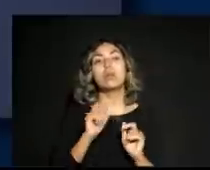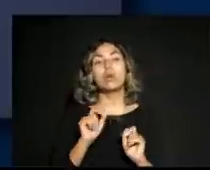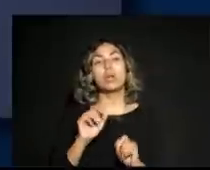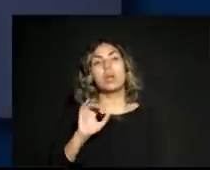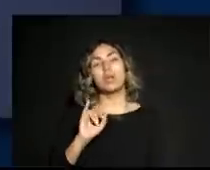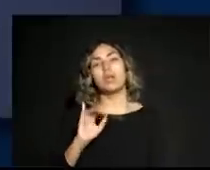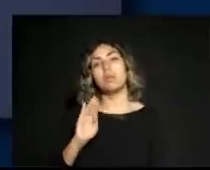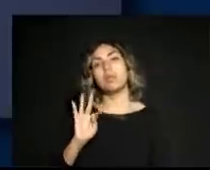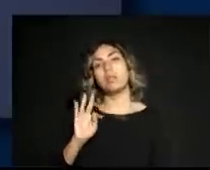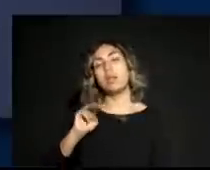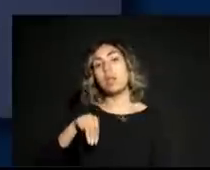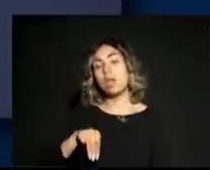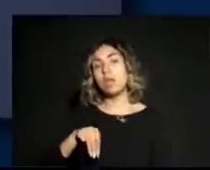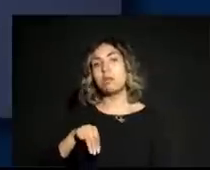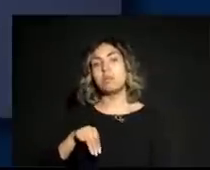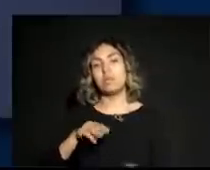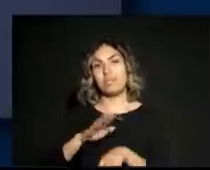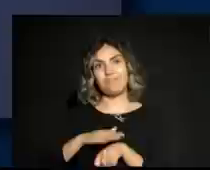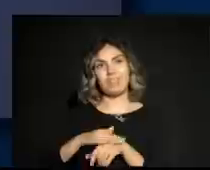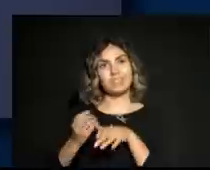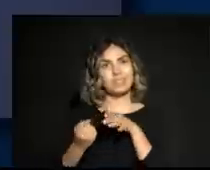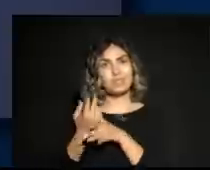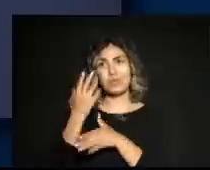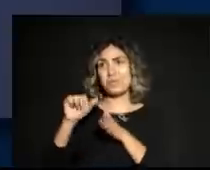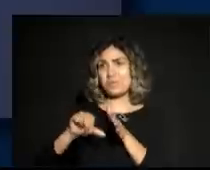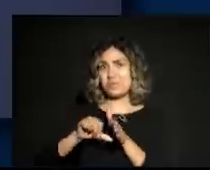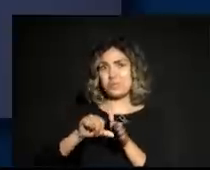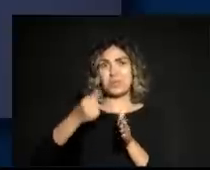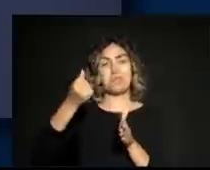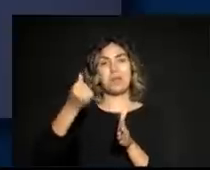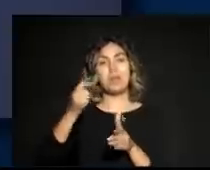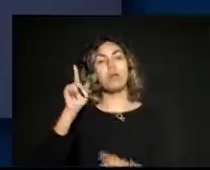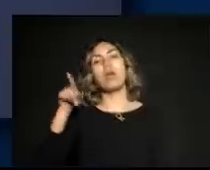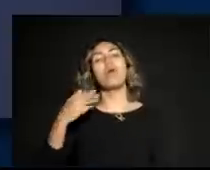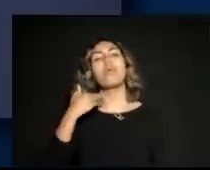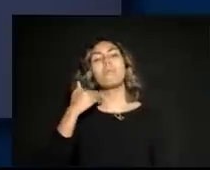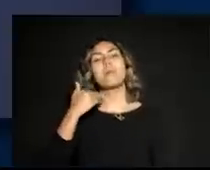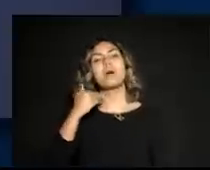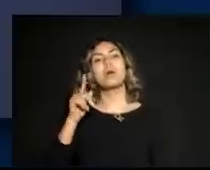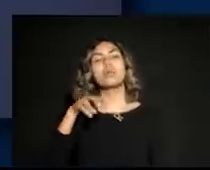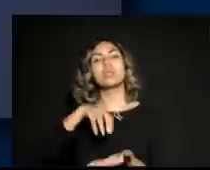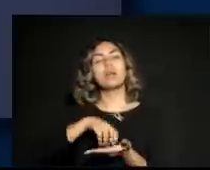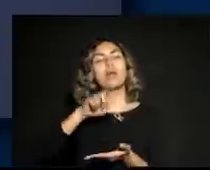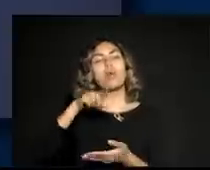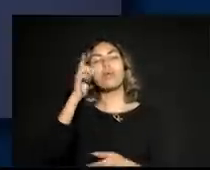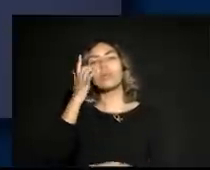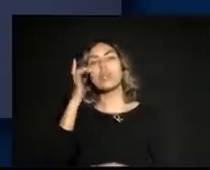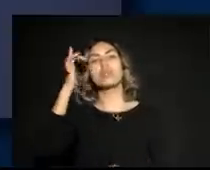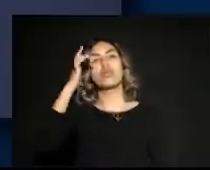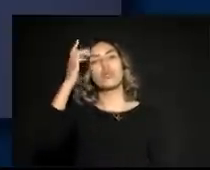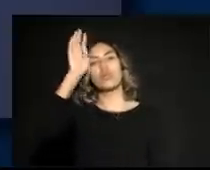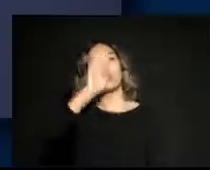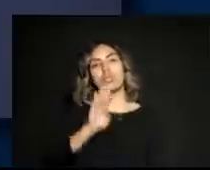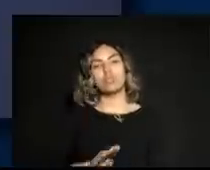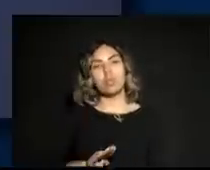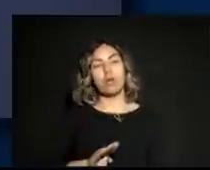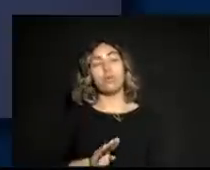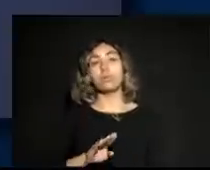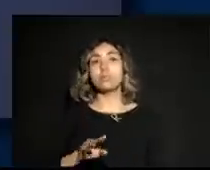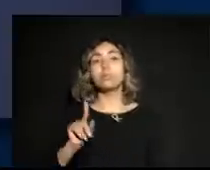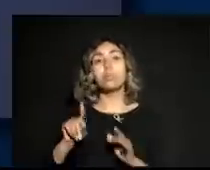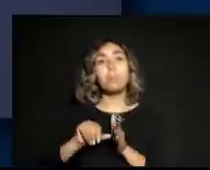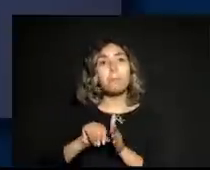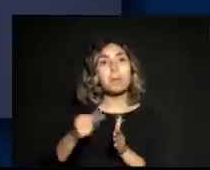ntn-b pela primeira vez no banco central no Tesouro Nacional e os primeiros